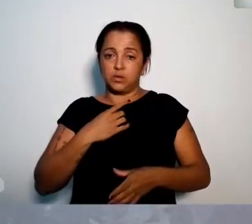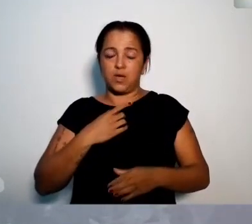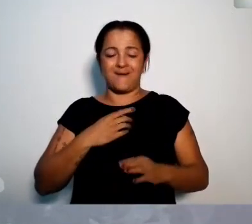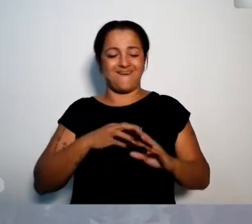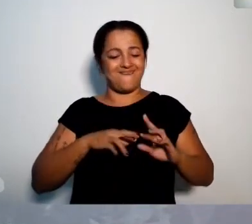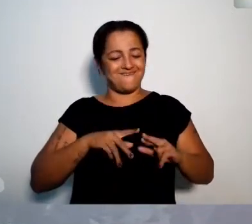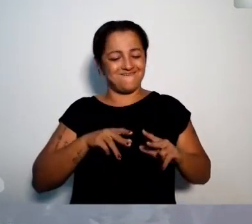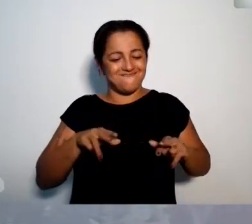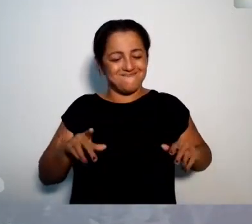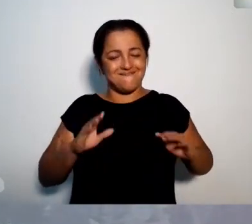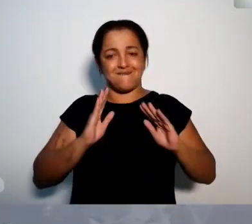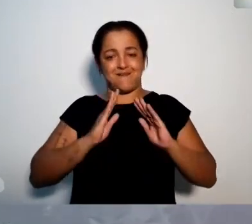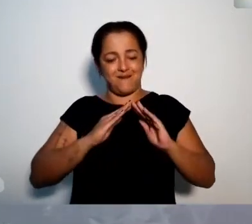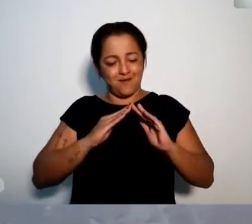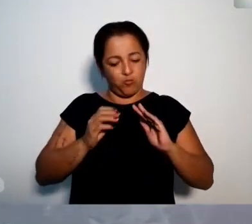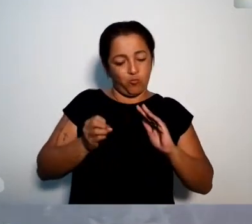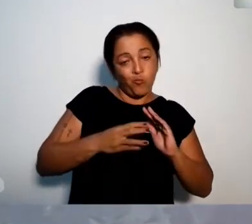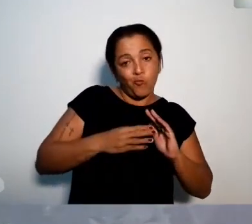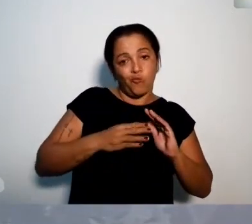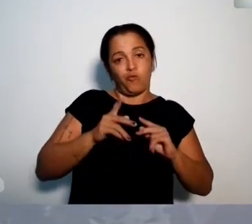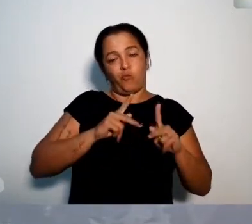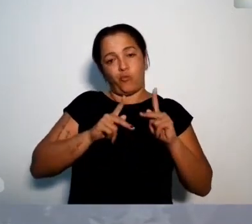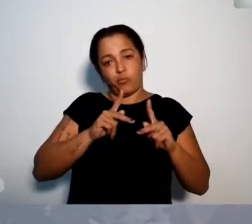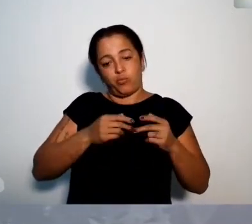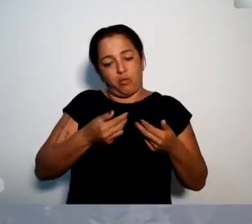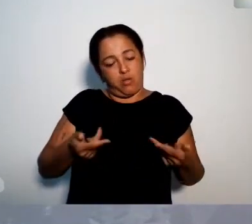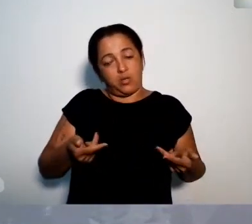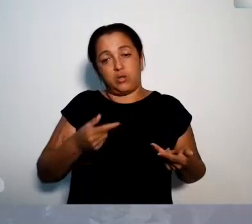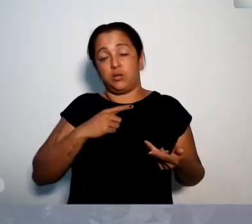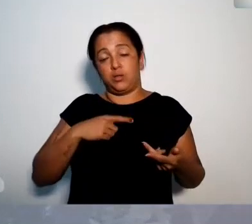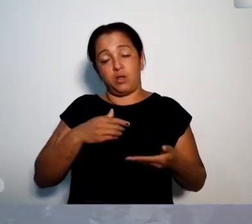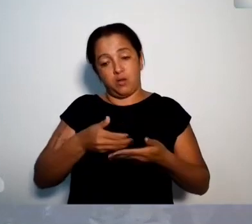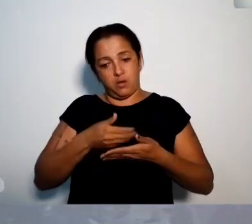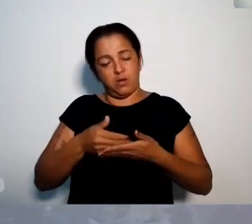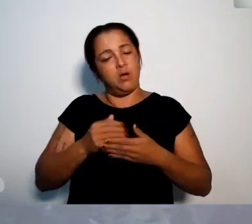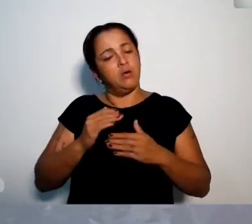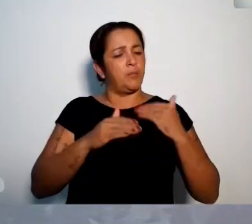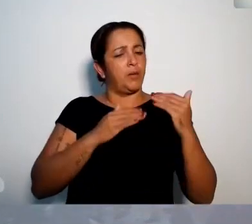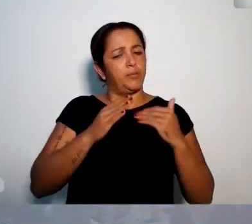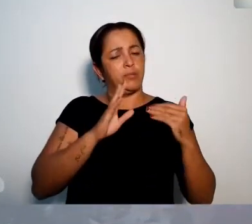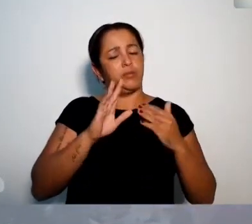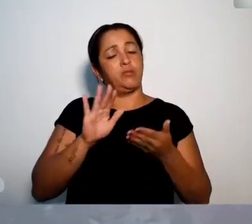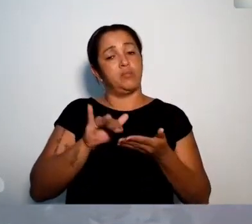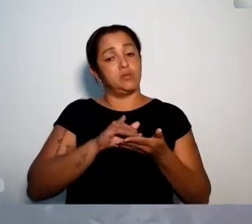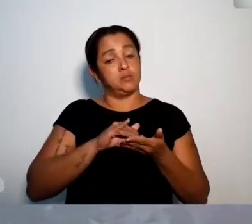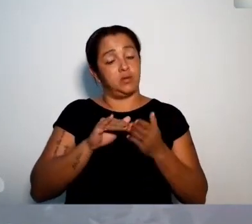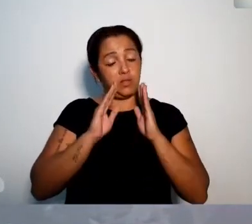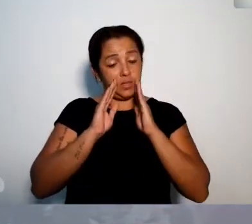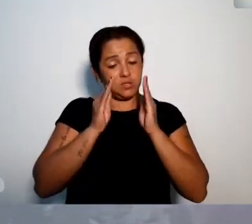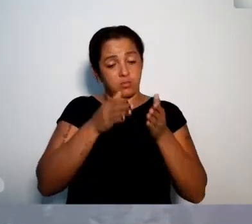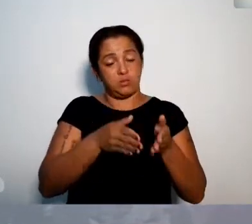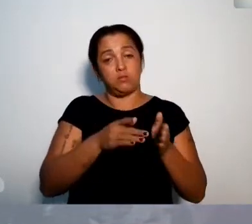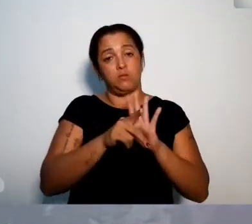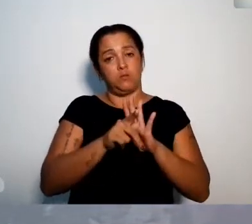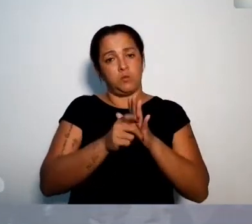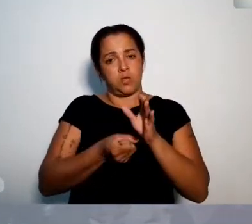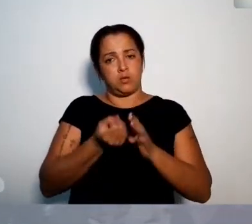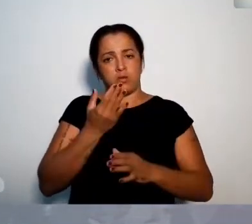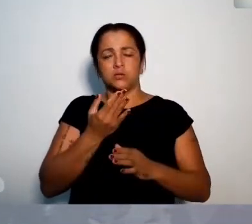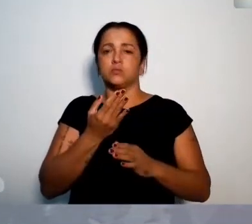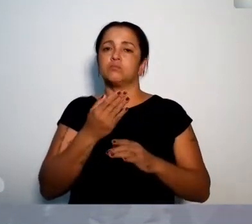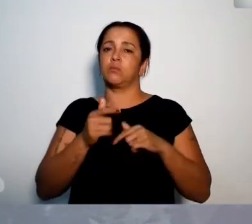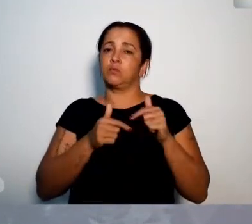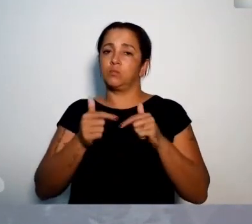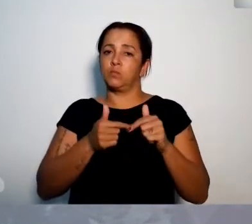novas casas populares, com a gente percebe que Botucatu se desenvolve, e uma secretaria específica para geração de emprego e renda, sob a